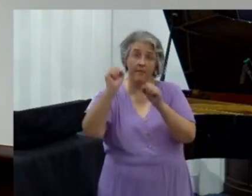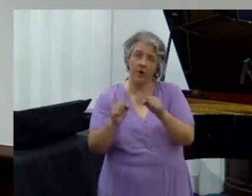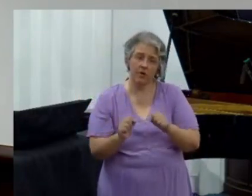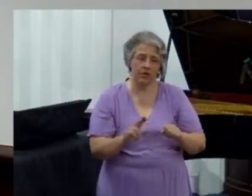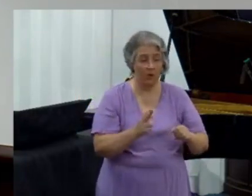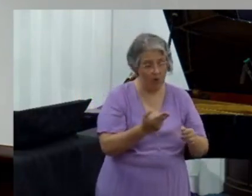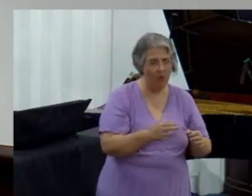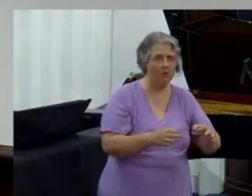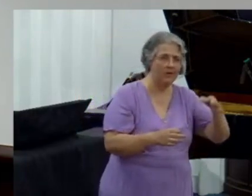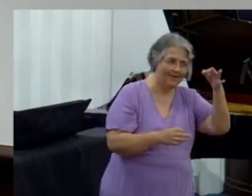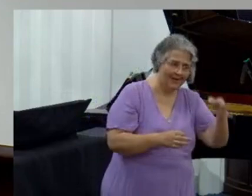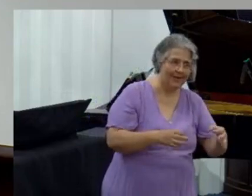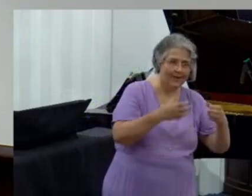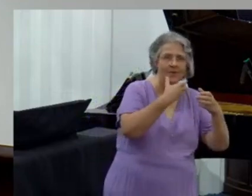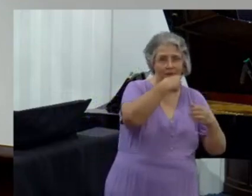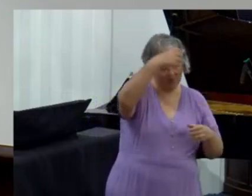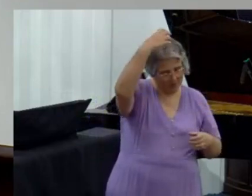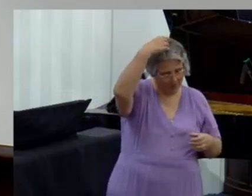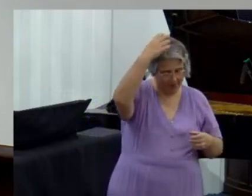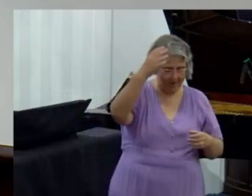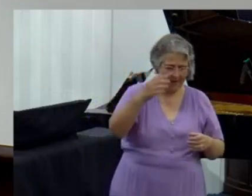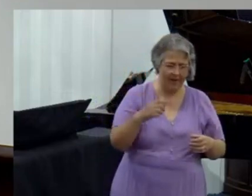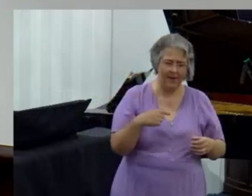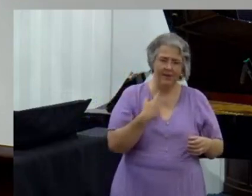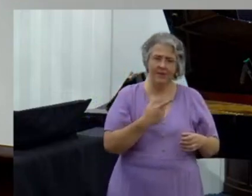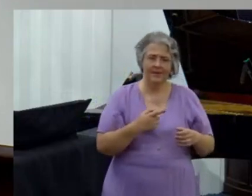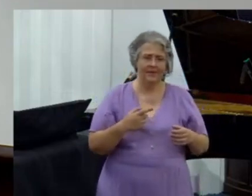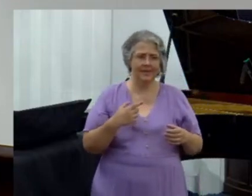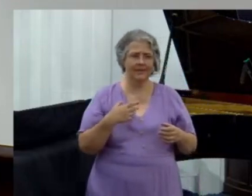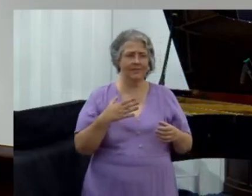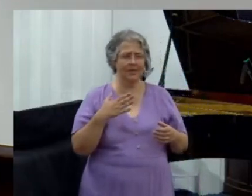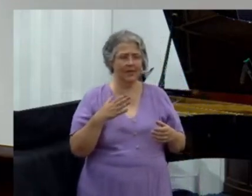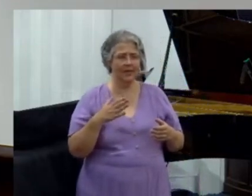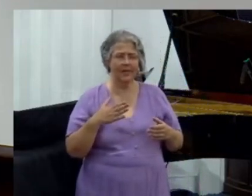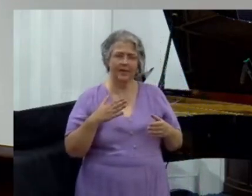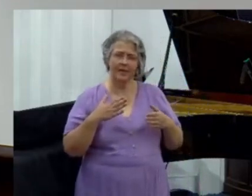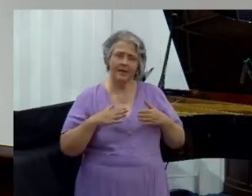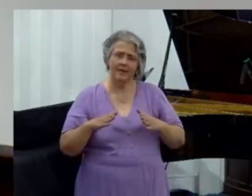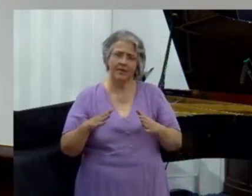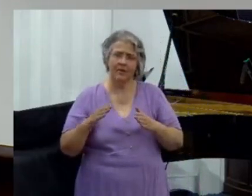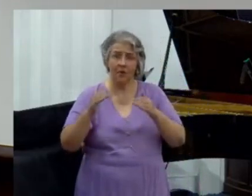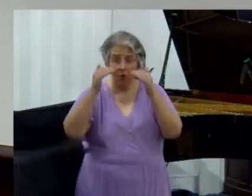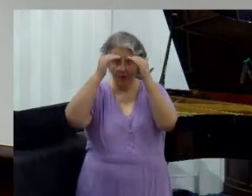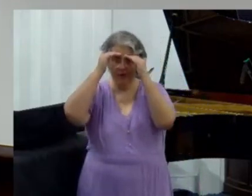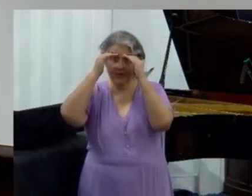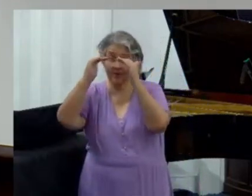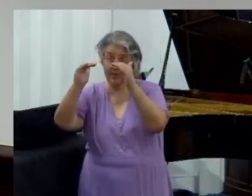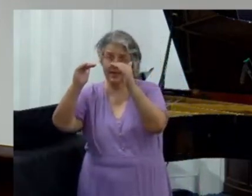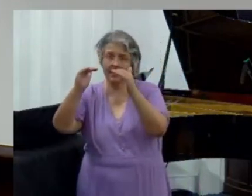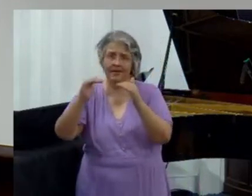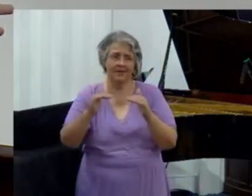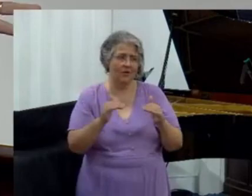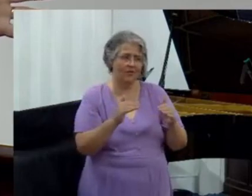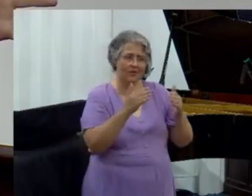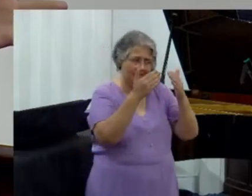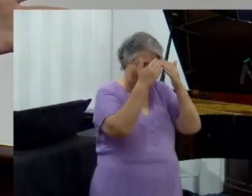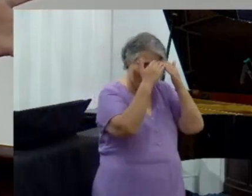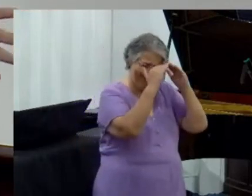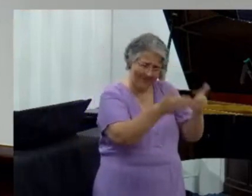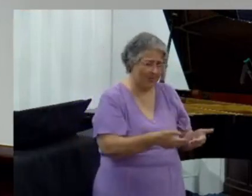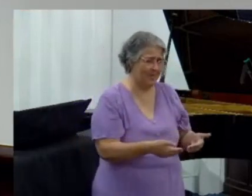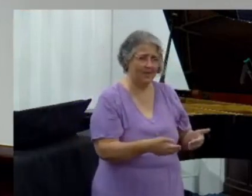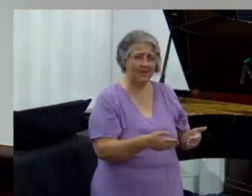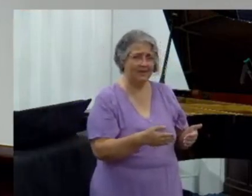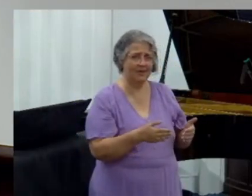encontramos Jesus sempre se colocando na posição em que a pessoa ou se submete ao seu senhorio ou nega o seu senhorio. Não existe